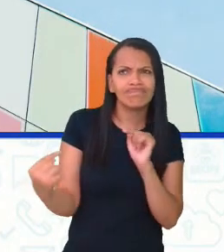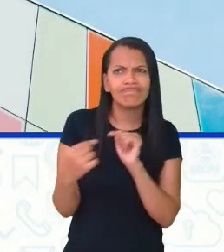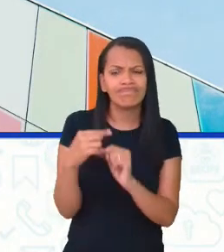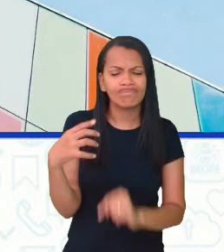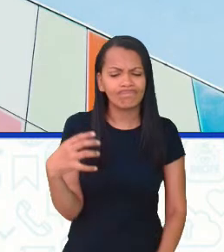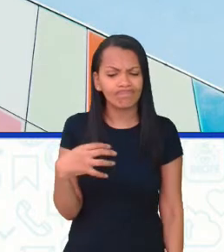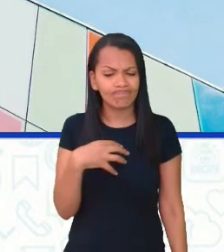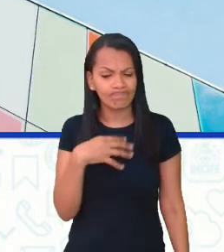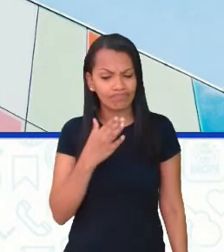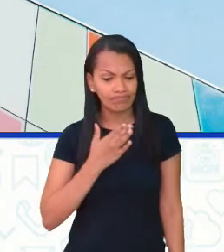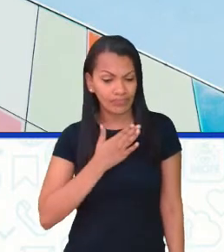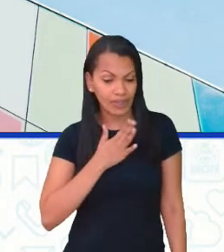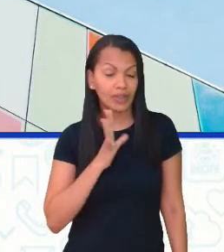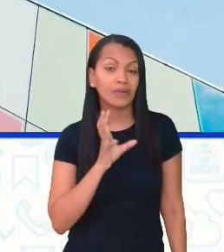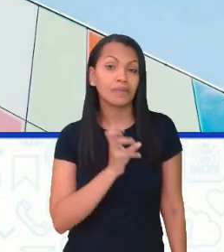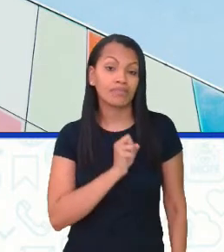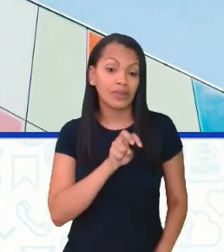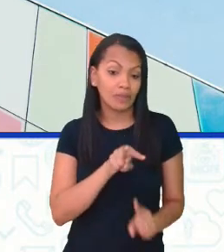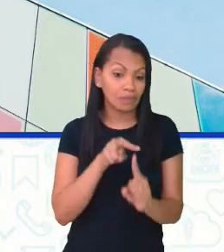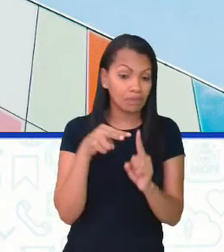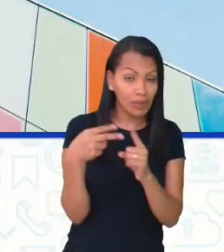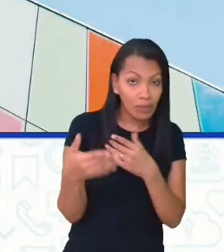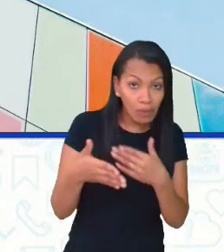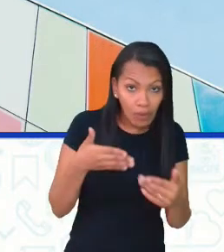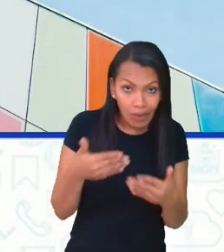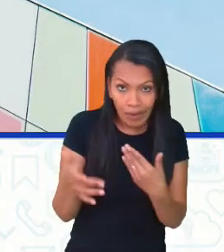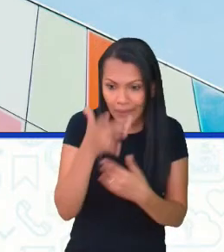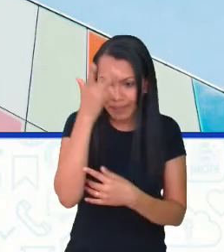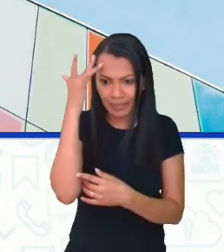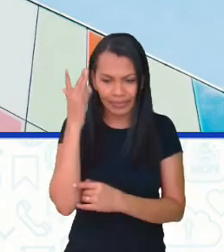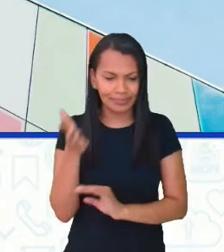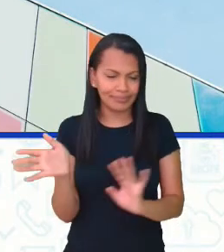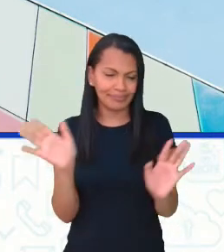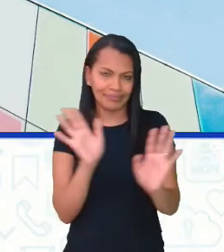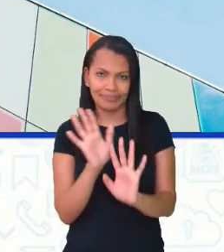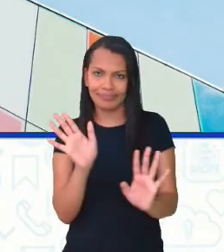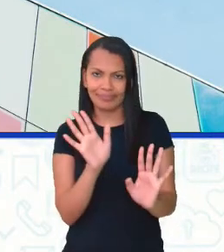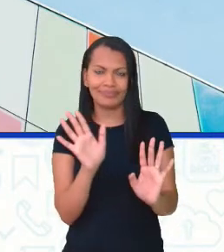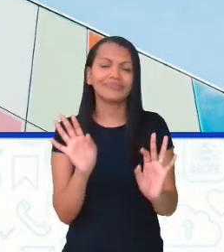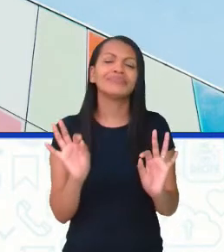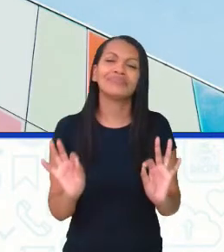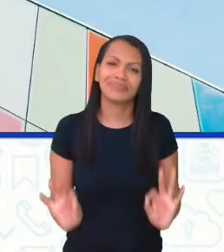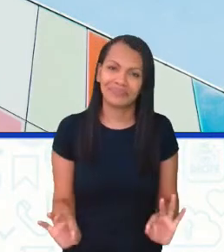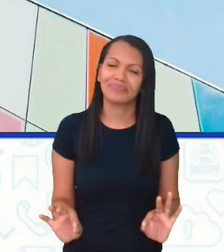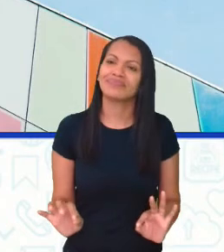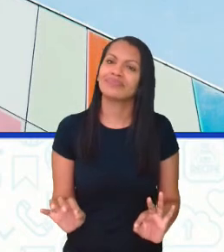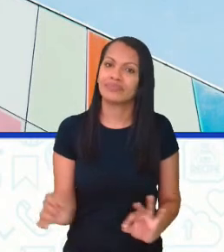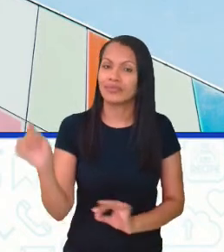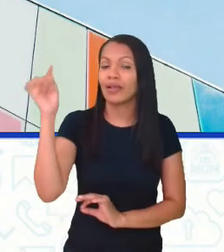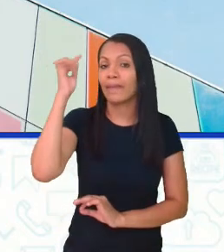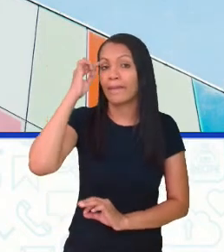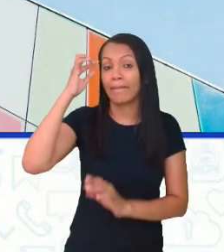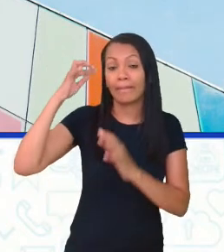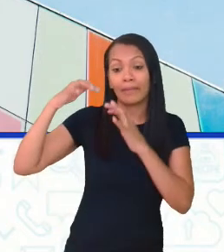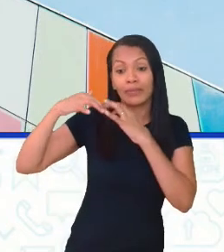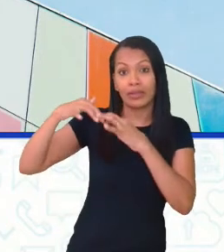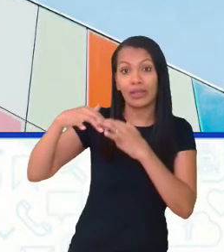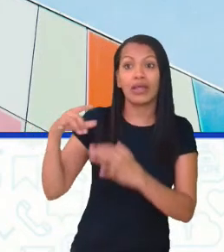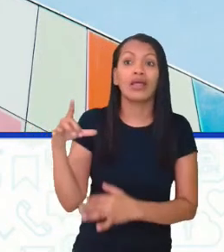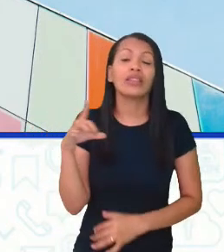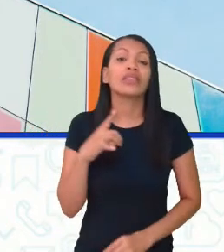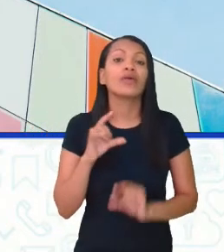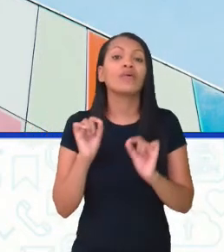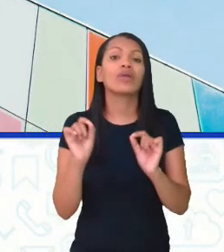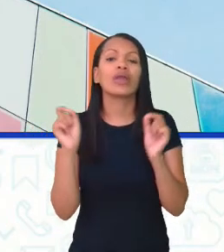meu. Então esse ponto de vista não é feito por qualquer pessoa, exige aí um certo trabalho mental. A gente tem um